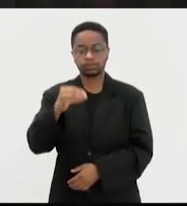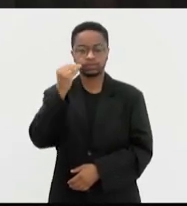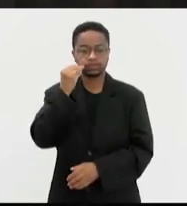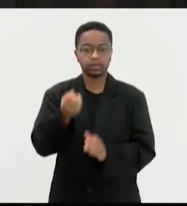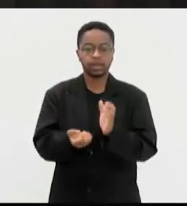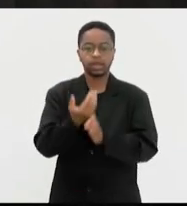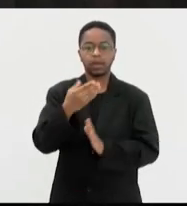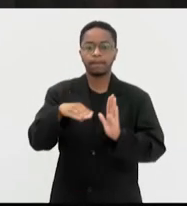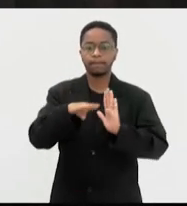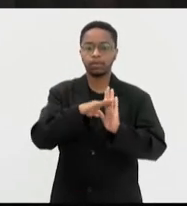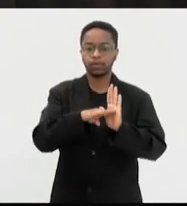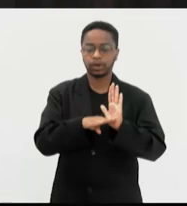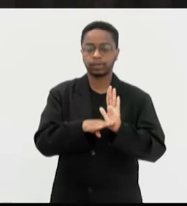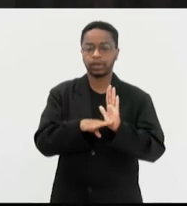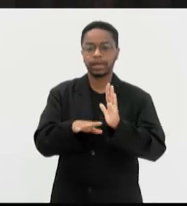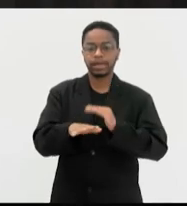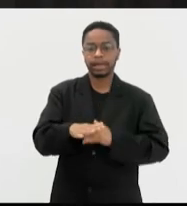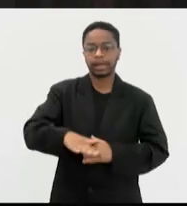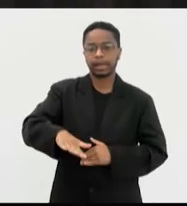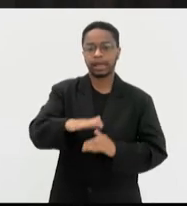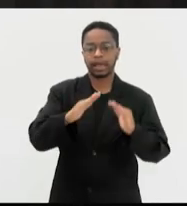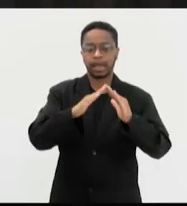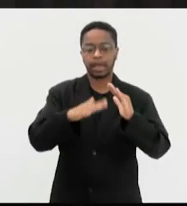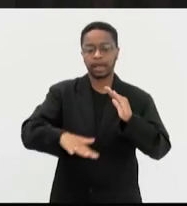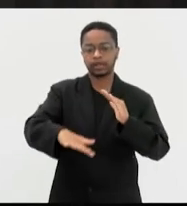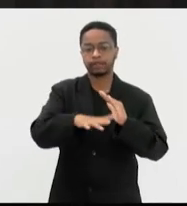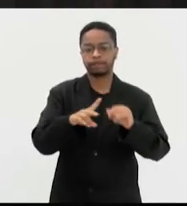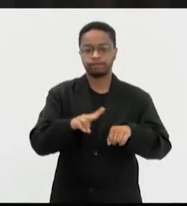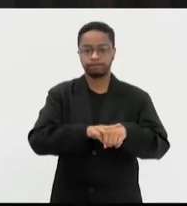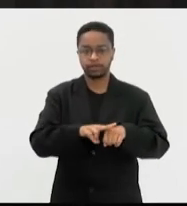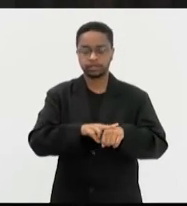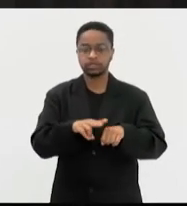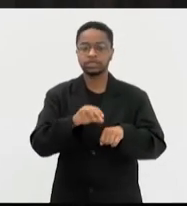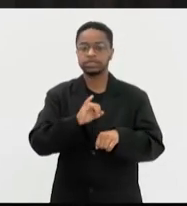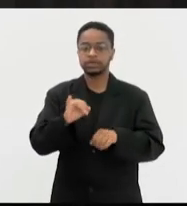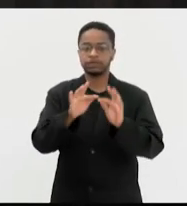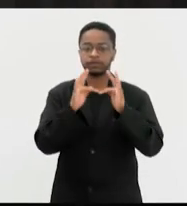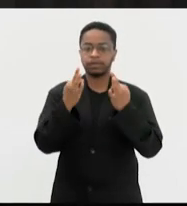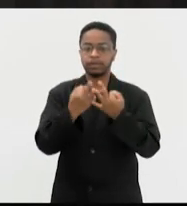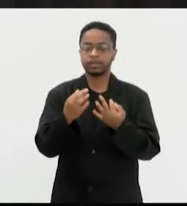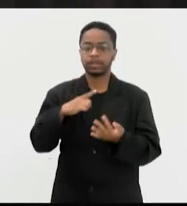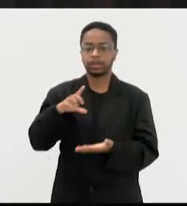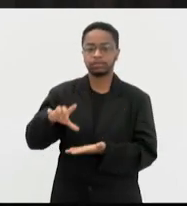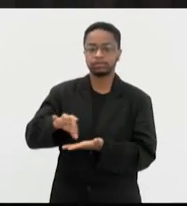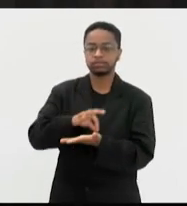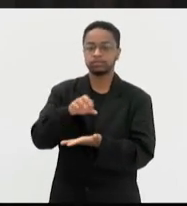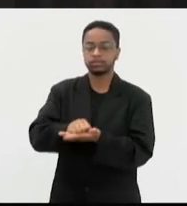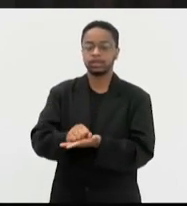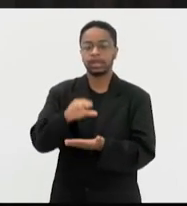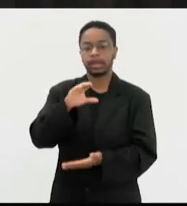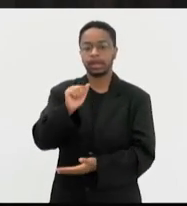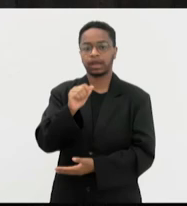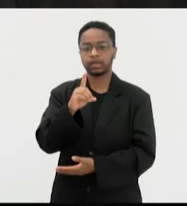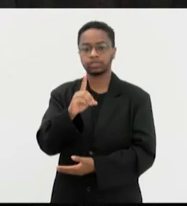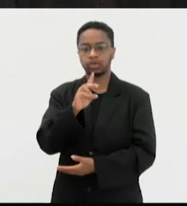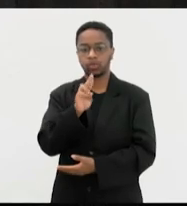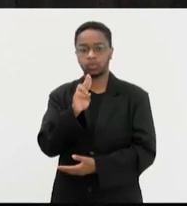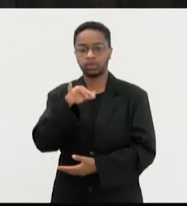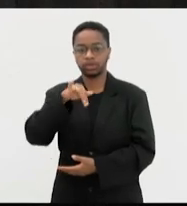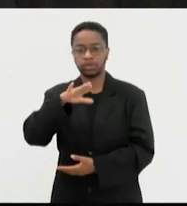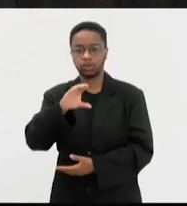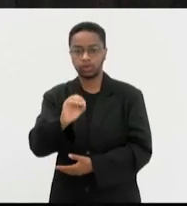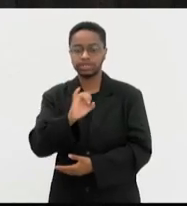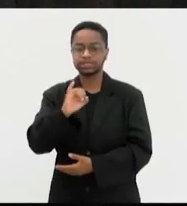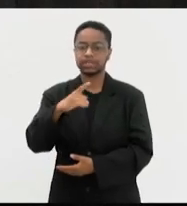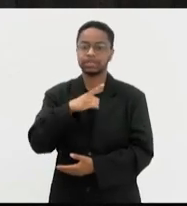programa Quintais verdes voltado para Famílias inscritas no cadastro único para programas sociais o c único que mantenham Quintais